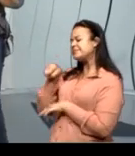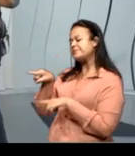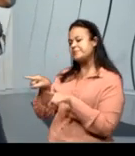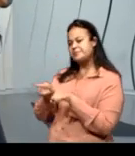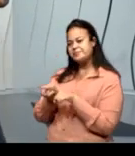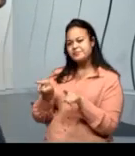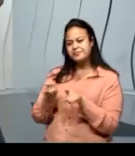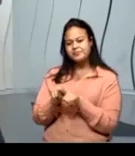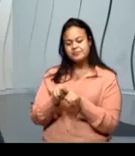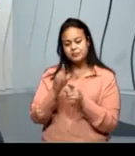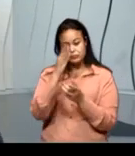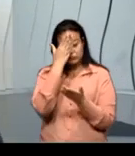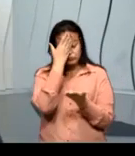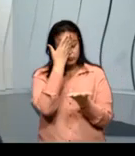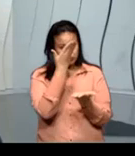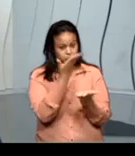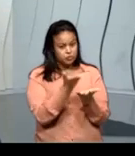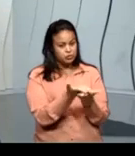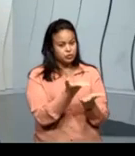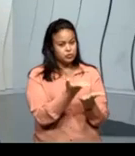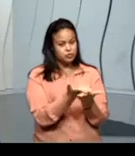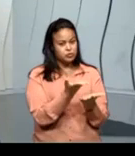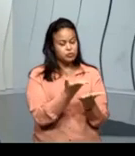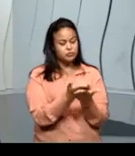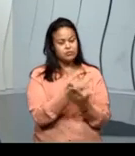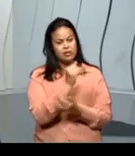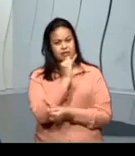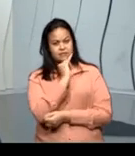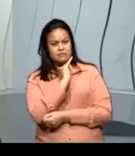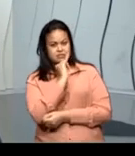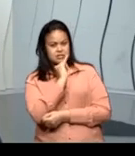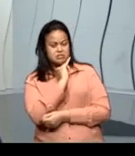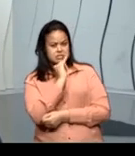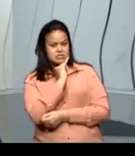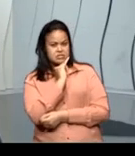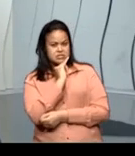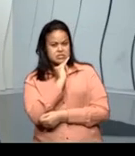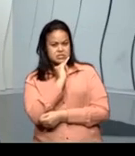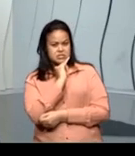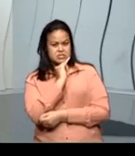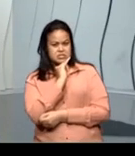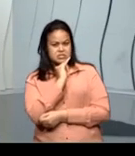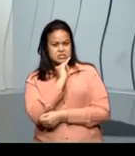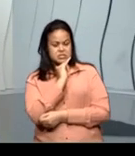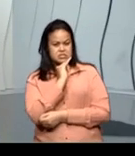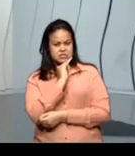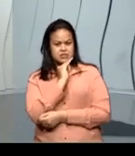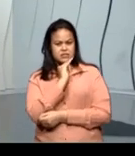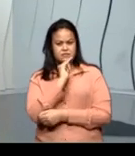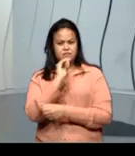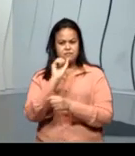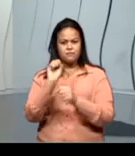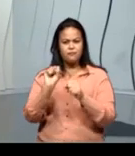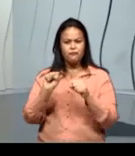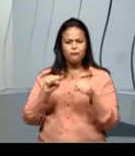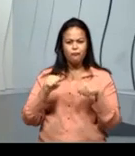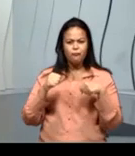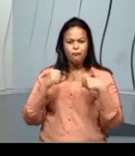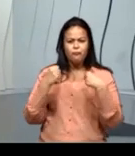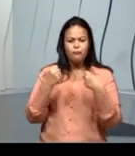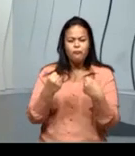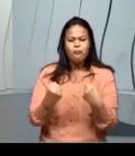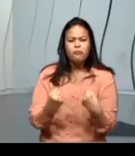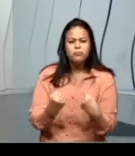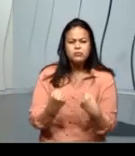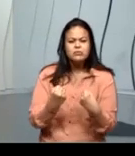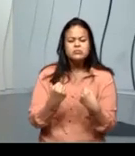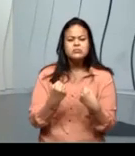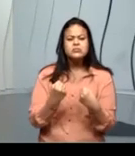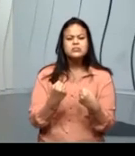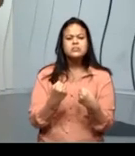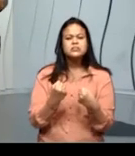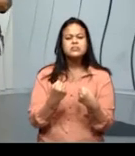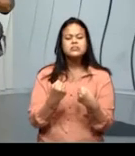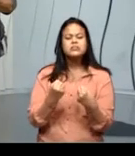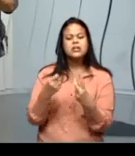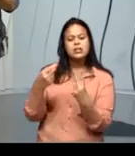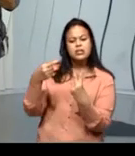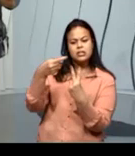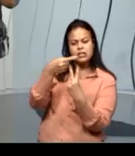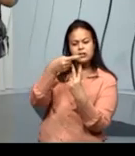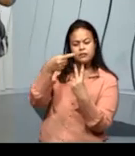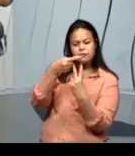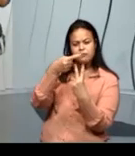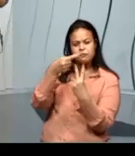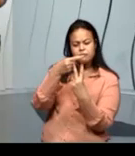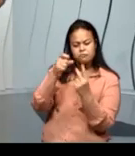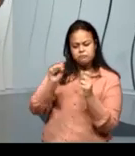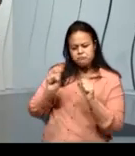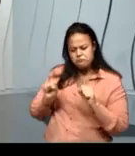Ao trabalharmos com, por exemplo, a força. Força é um exemplo de grandeza vetorial. Você faz uma